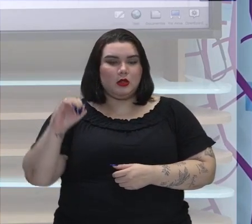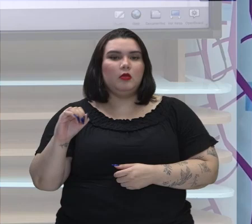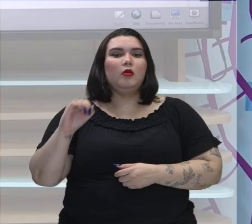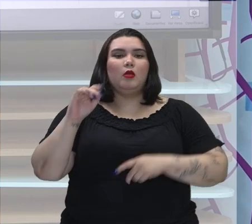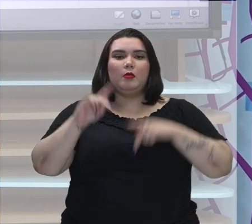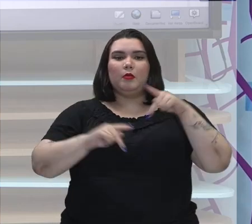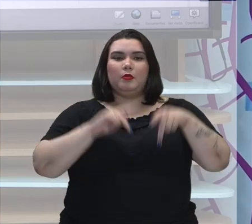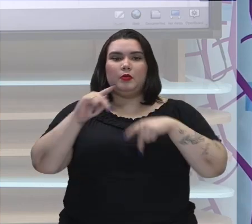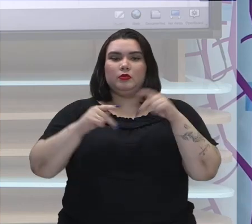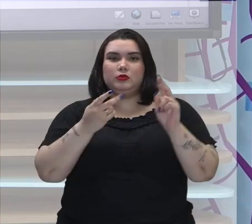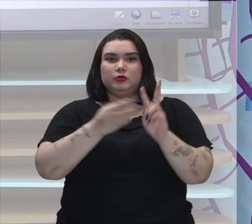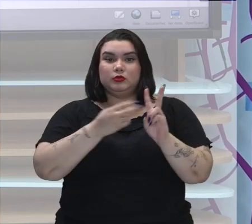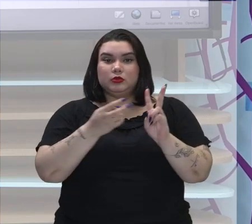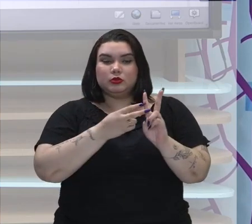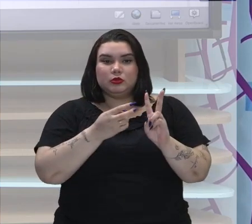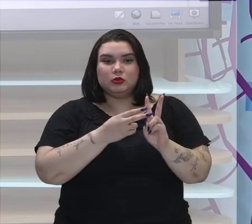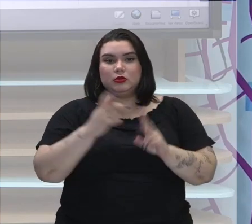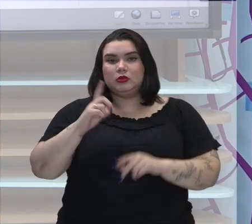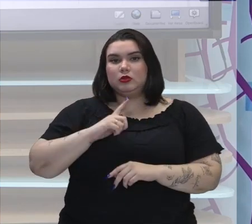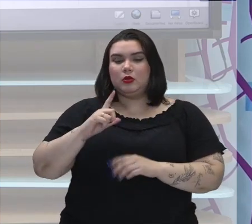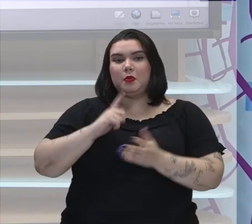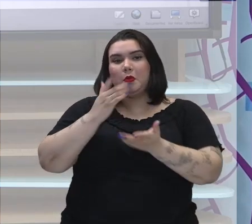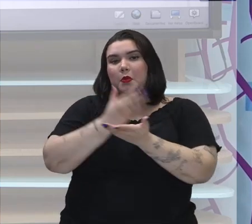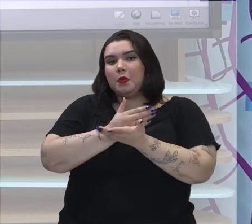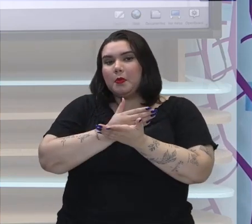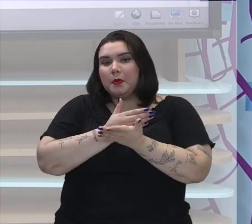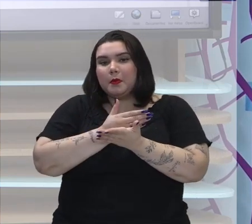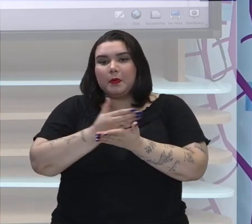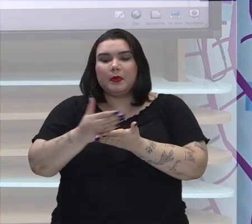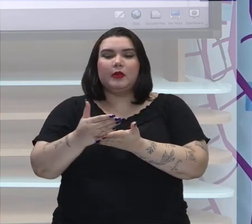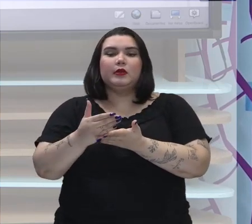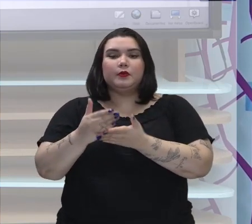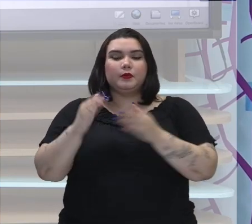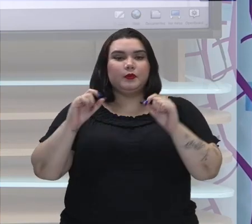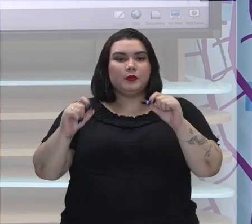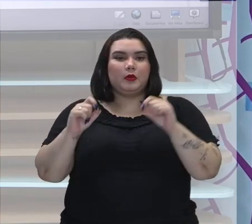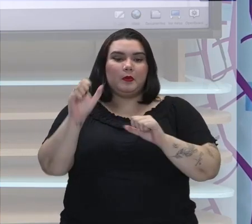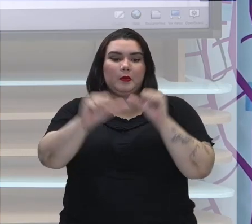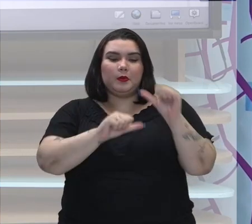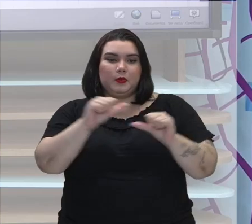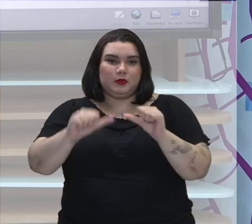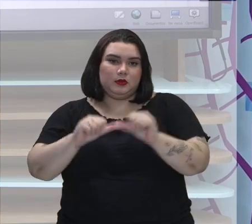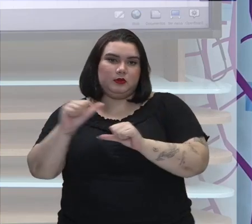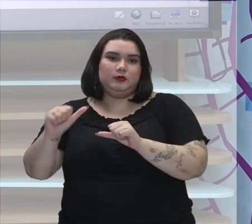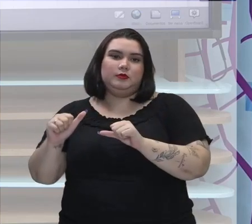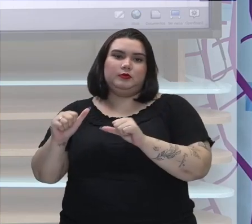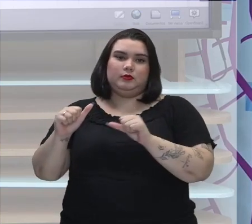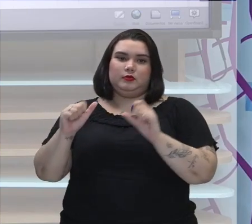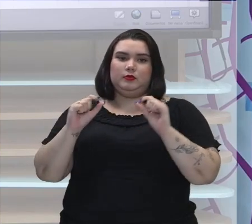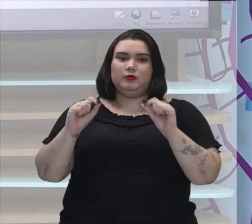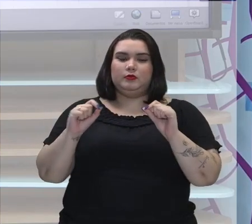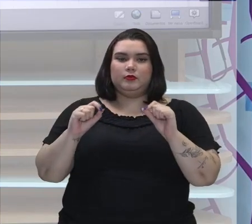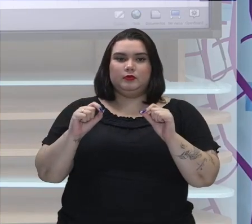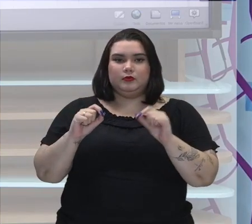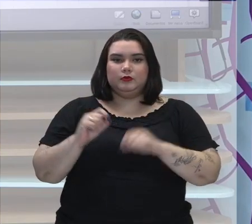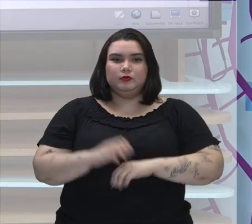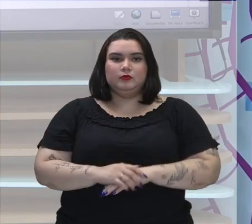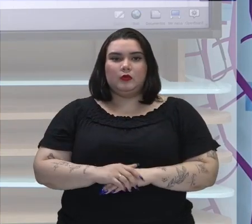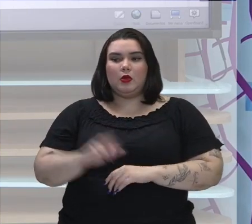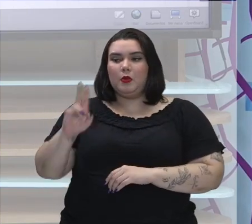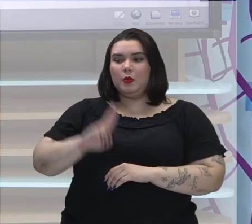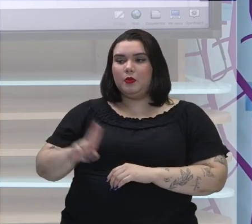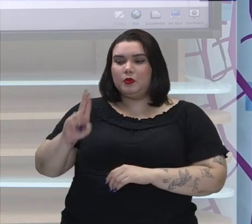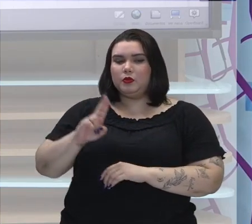população indígena vai começar, né, essa mudança de saída, né, de